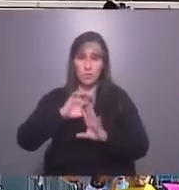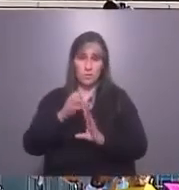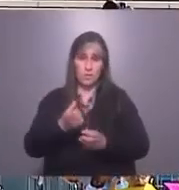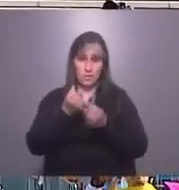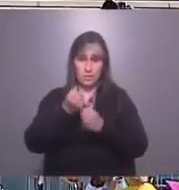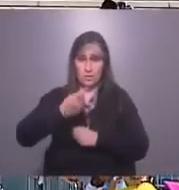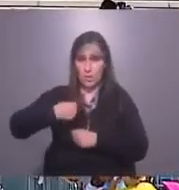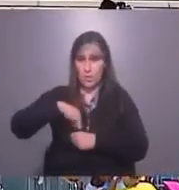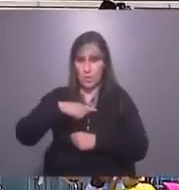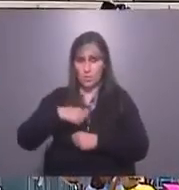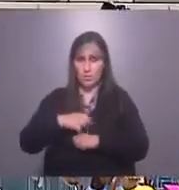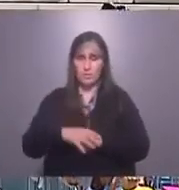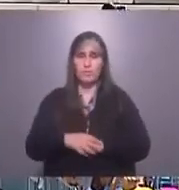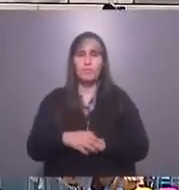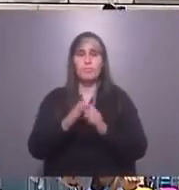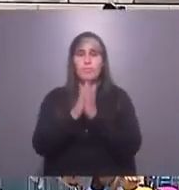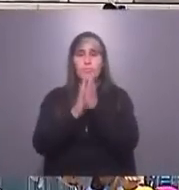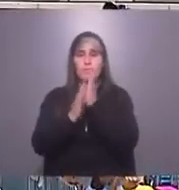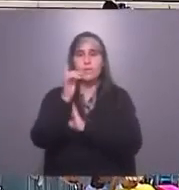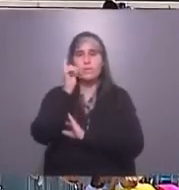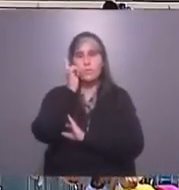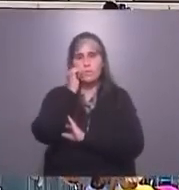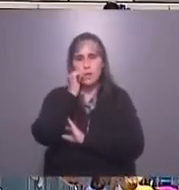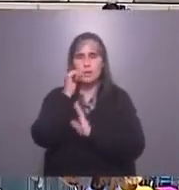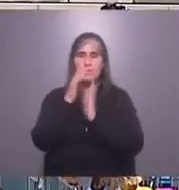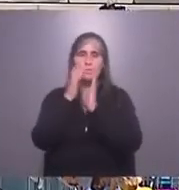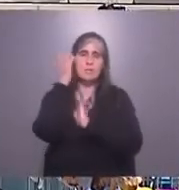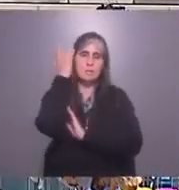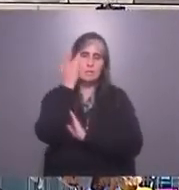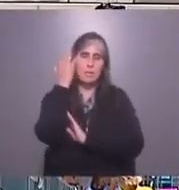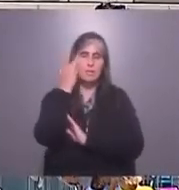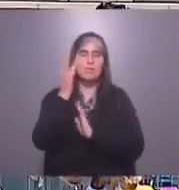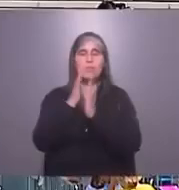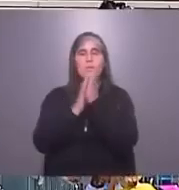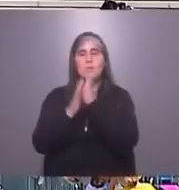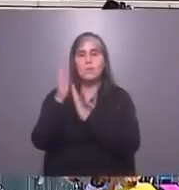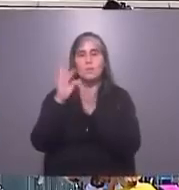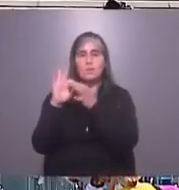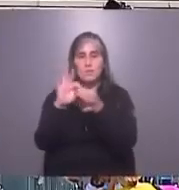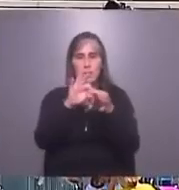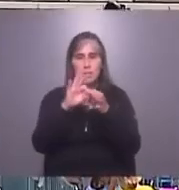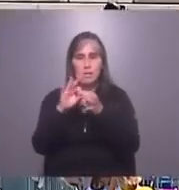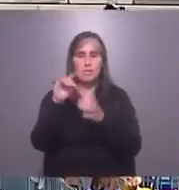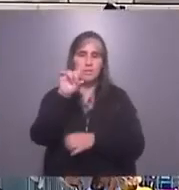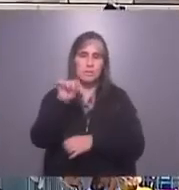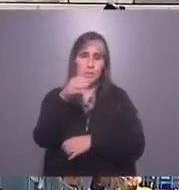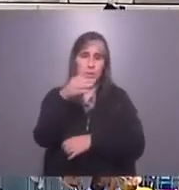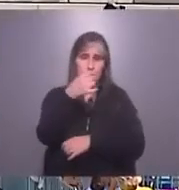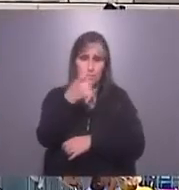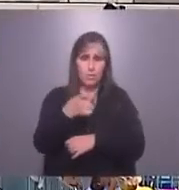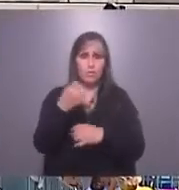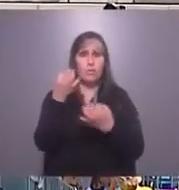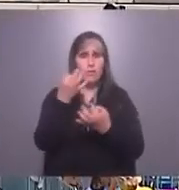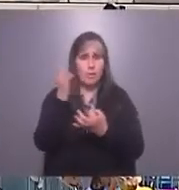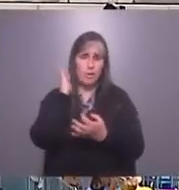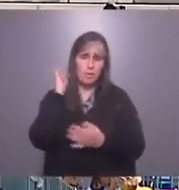Pai Santo, Deus da aliança e da paz, é verdadeiramente nosso dever e nossa salvação